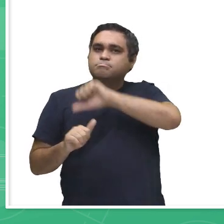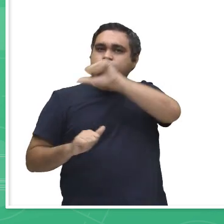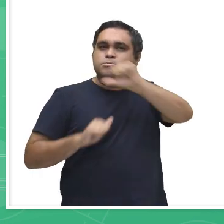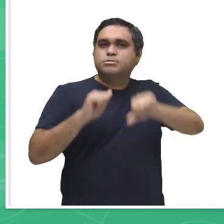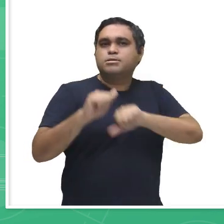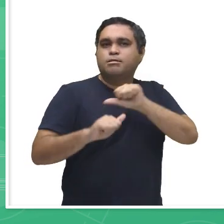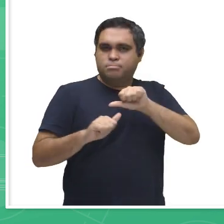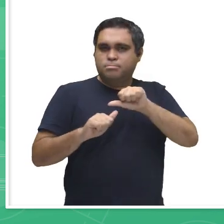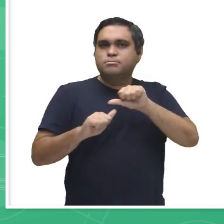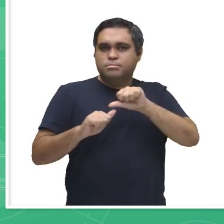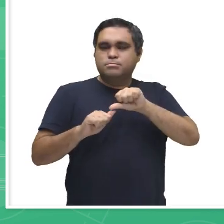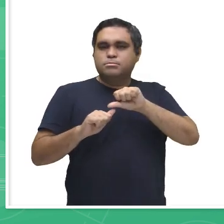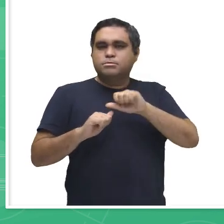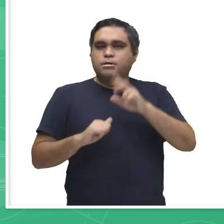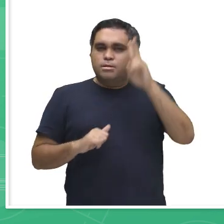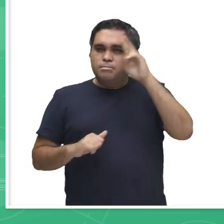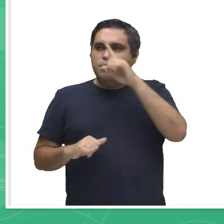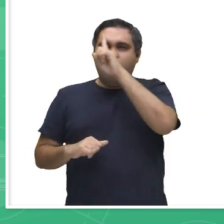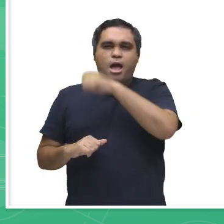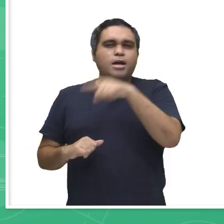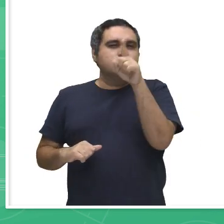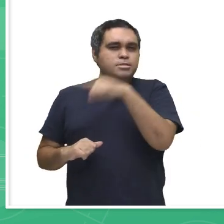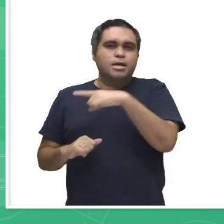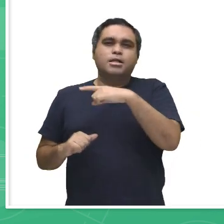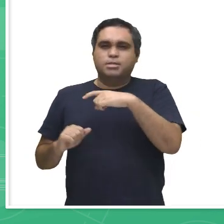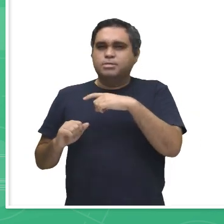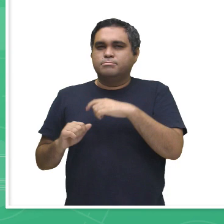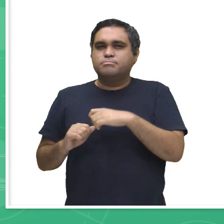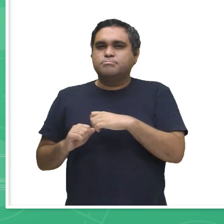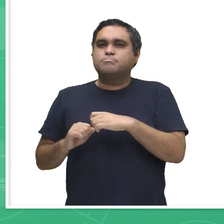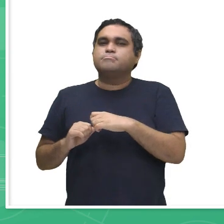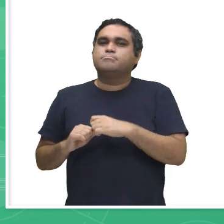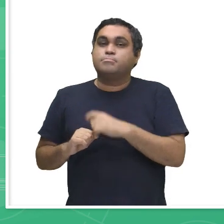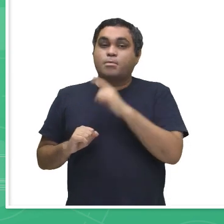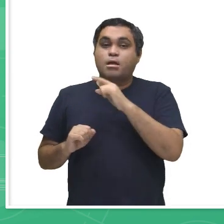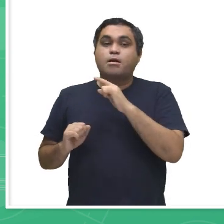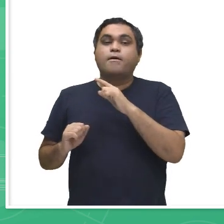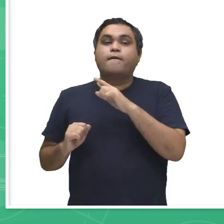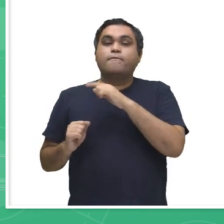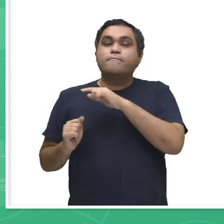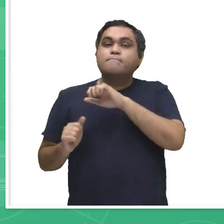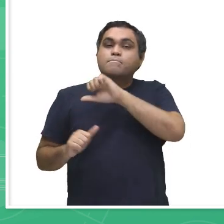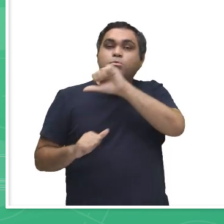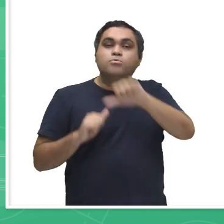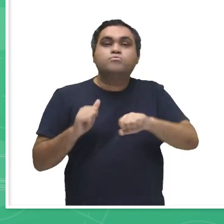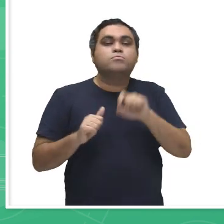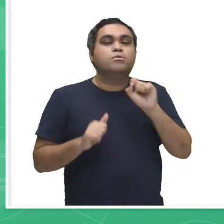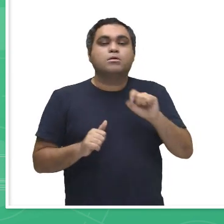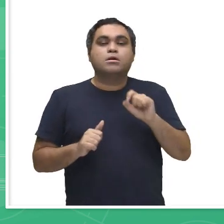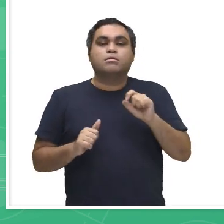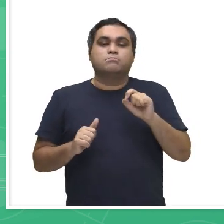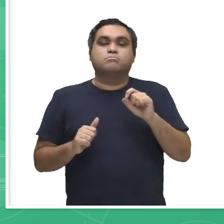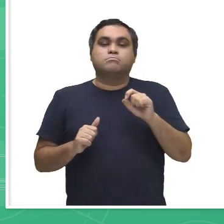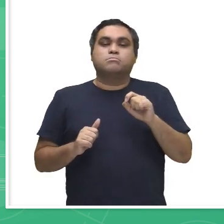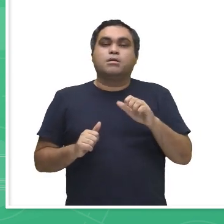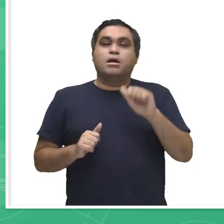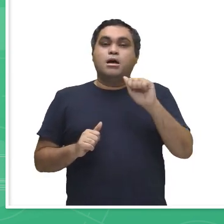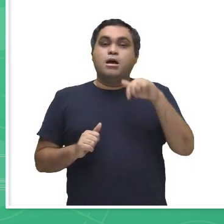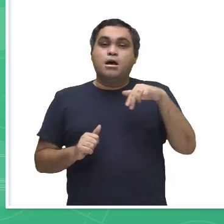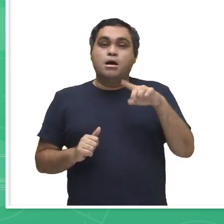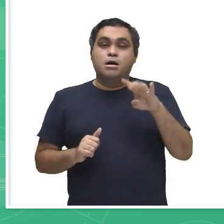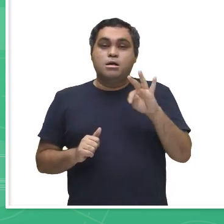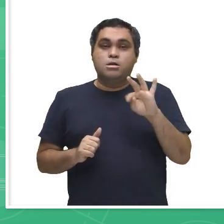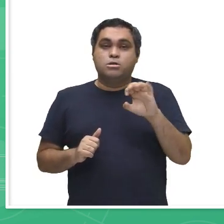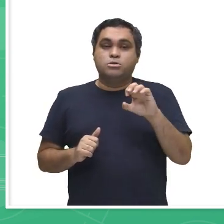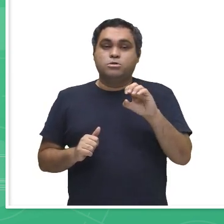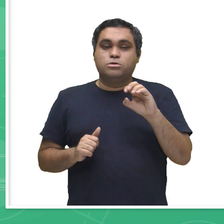teocentrismo aqui, cancela teocentrismo, e nós vamos para o antropocentrismo, tá? É a modernidade, eleva